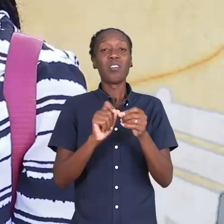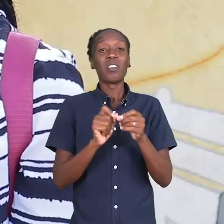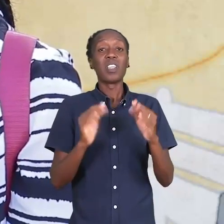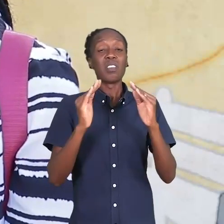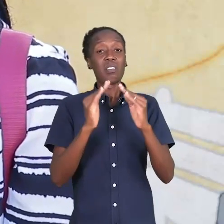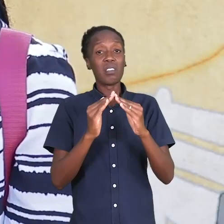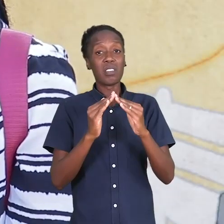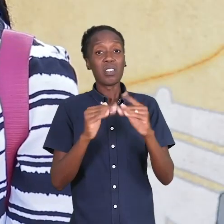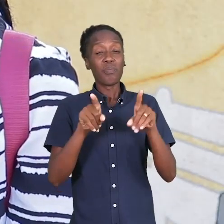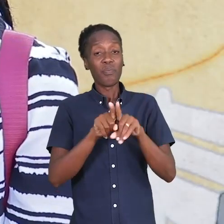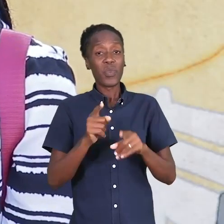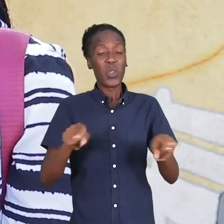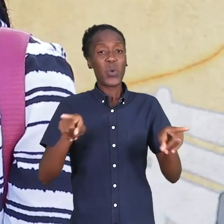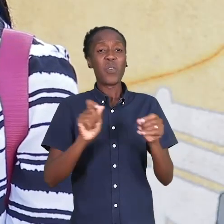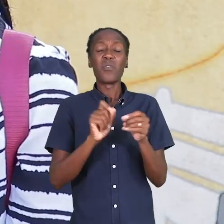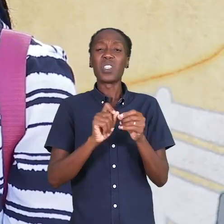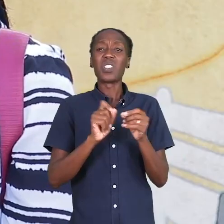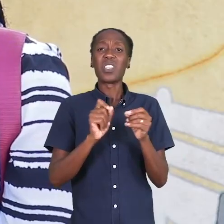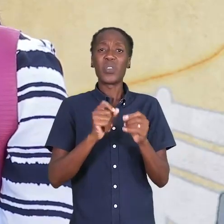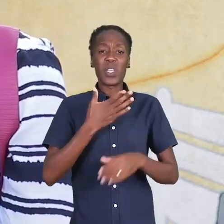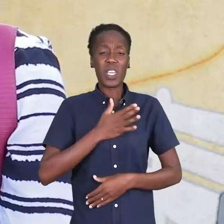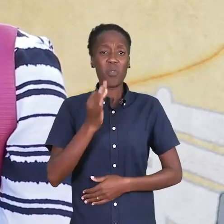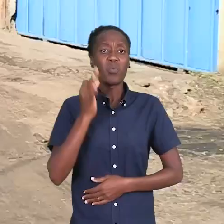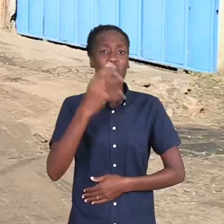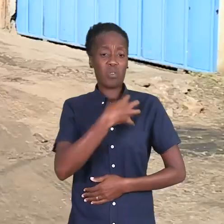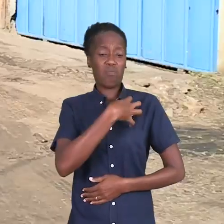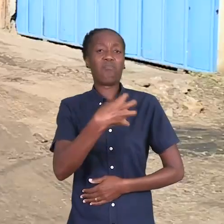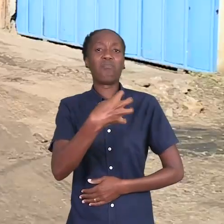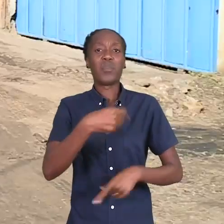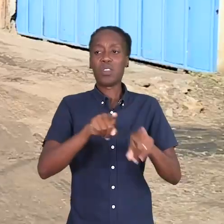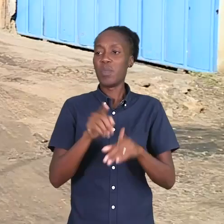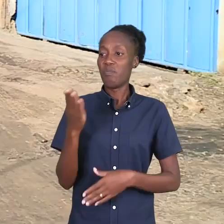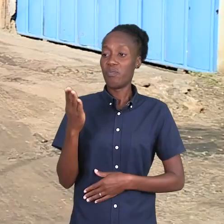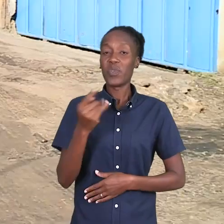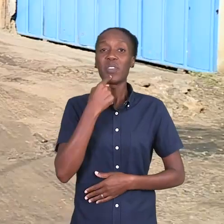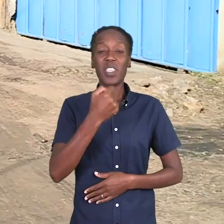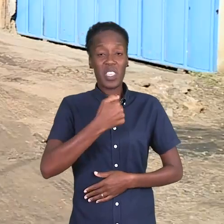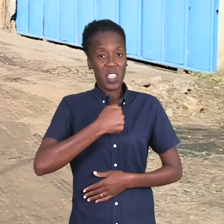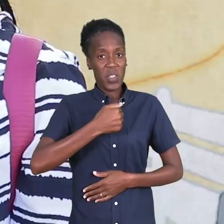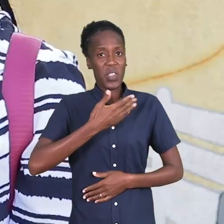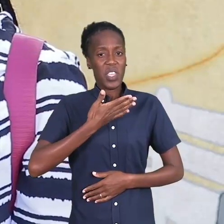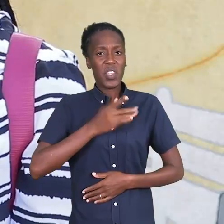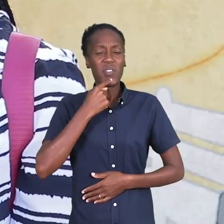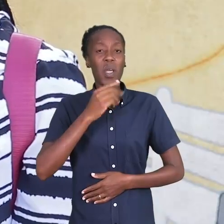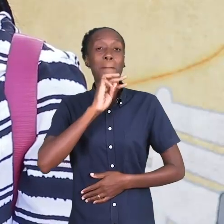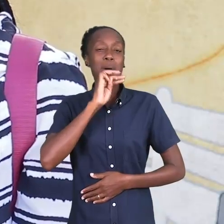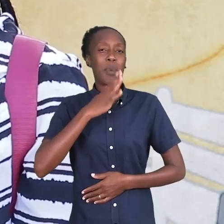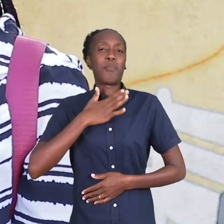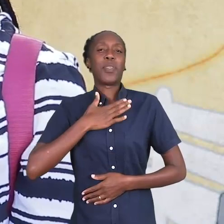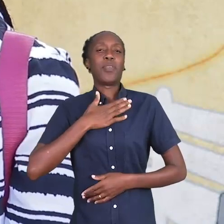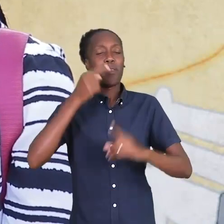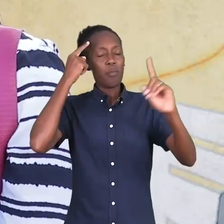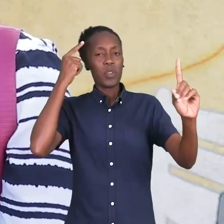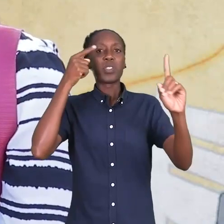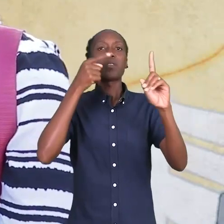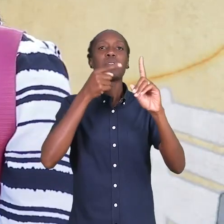meu irmão e quero ser empresária que nele. Mas não é só o irmão. Eu sou o que sou graças à minha